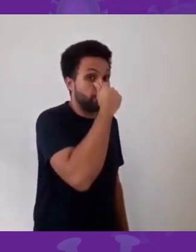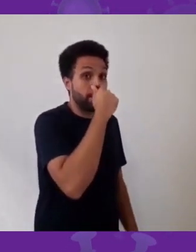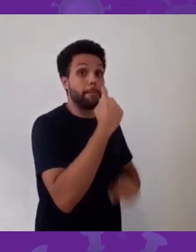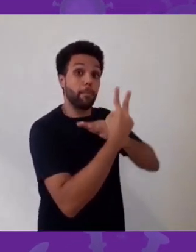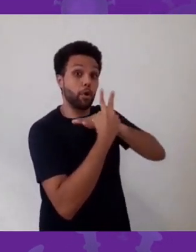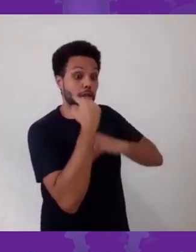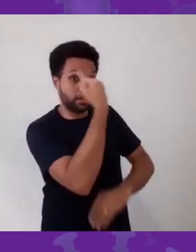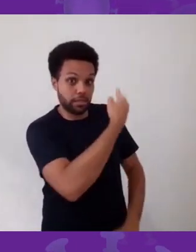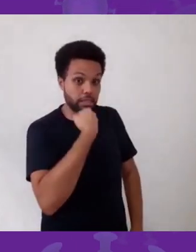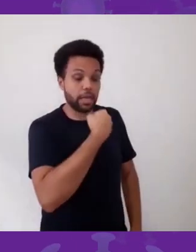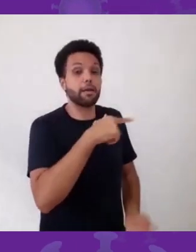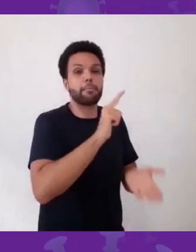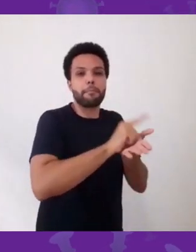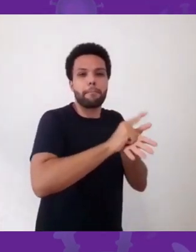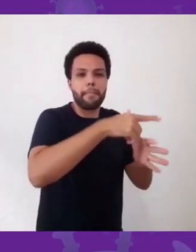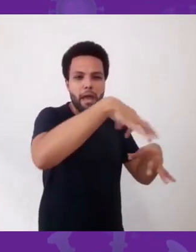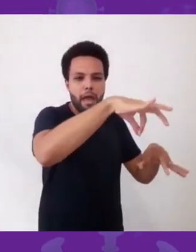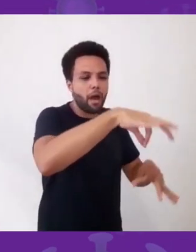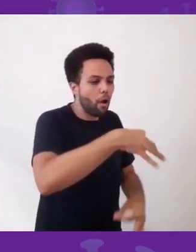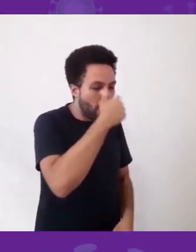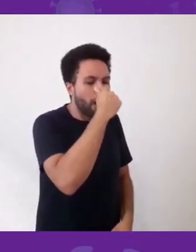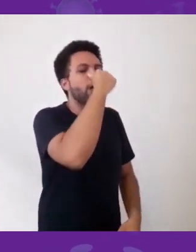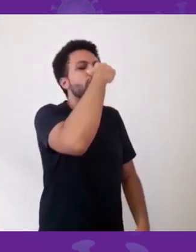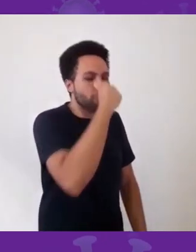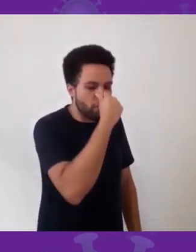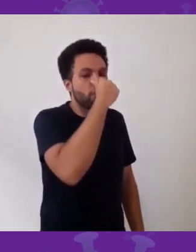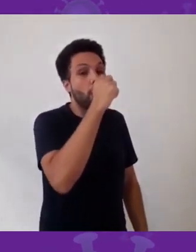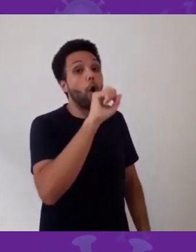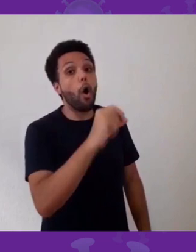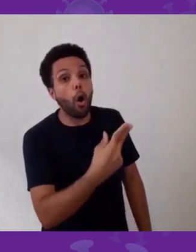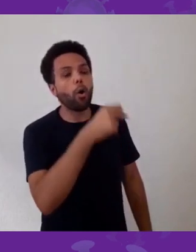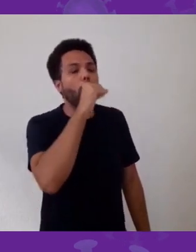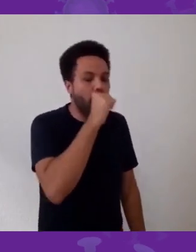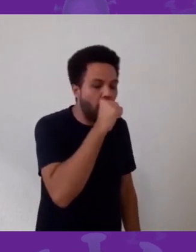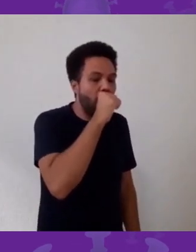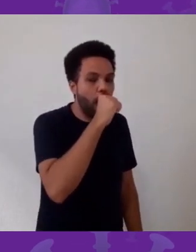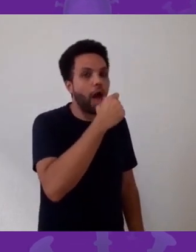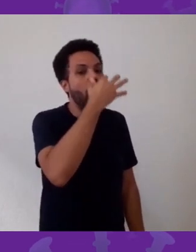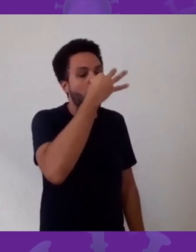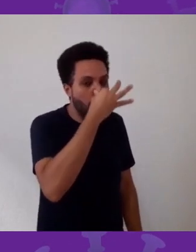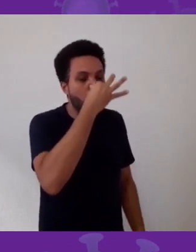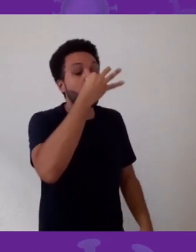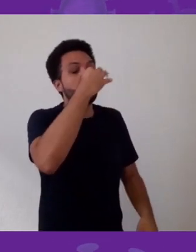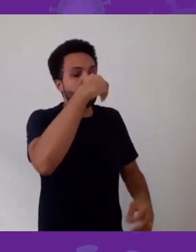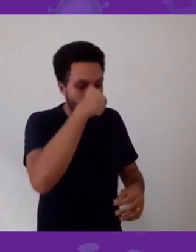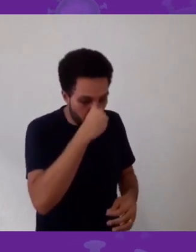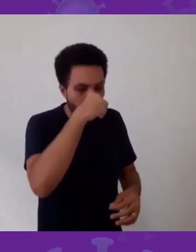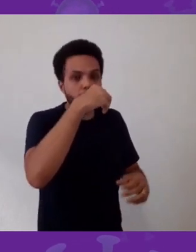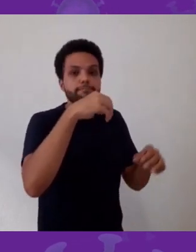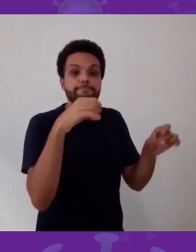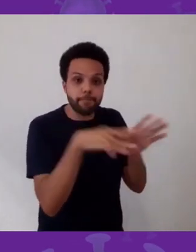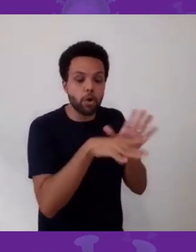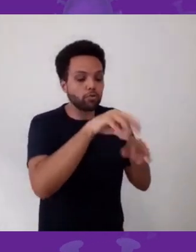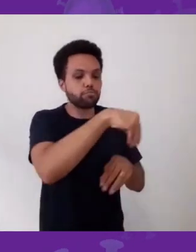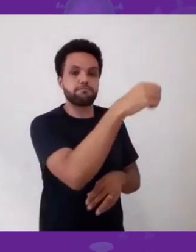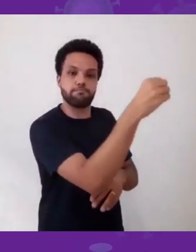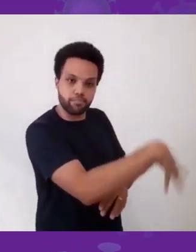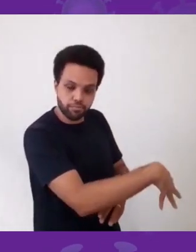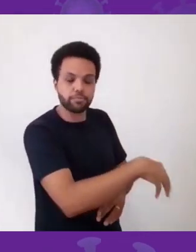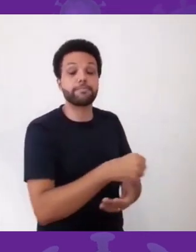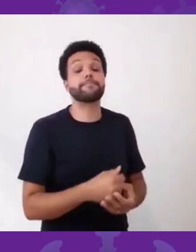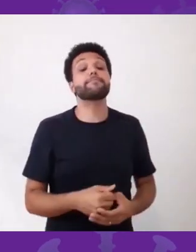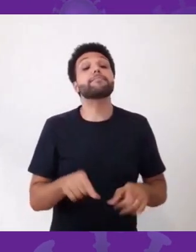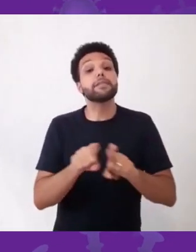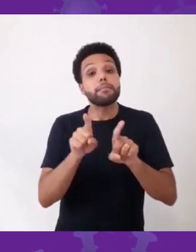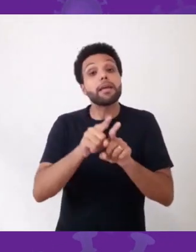que proteja a boca na hora que for tossir ou na hora que foi espirrar com um lenço descartável é muito